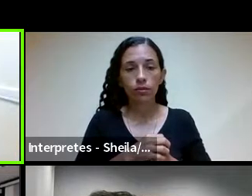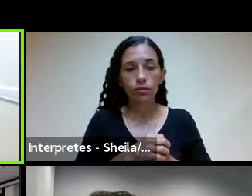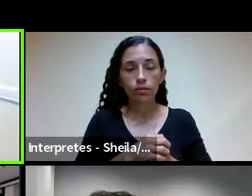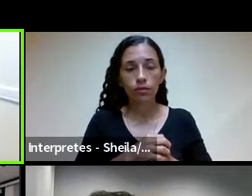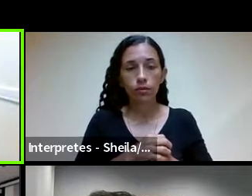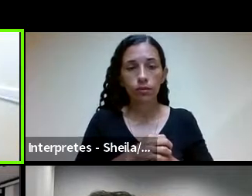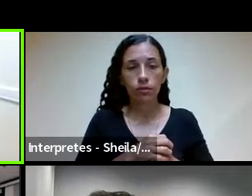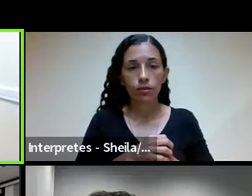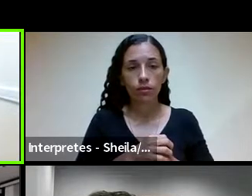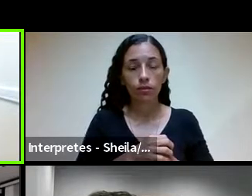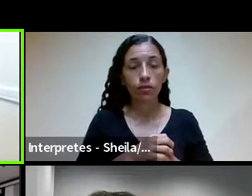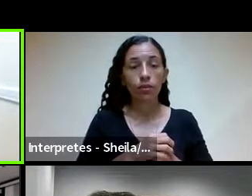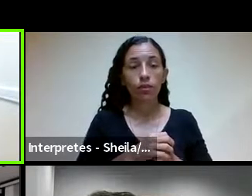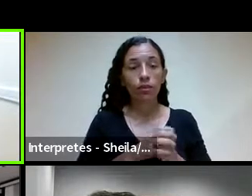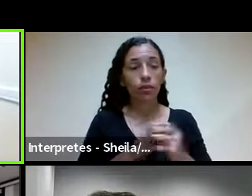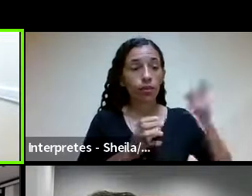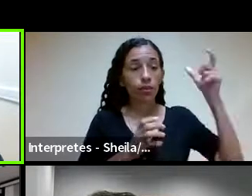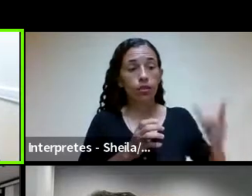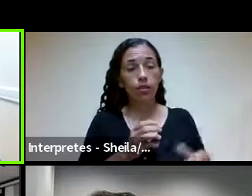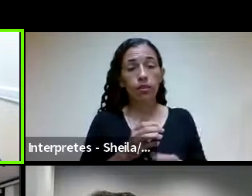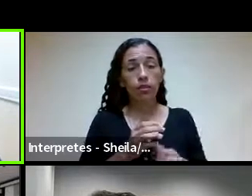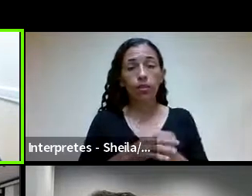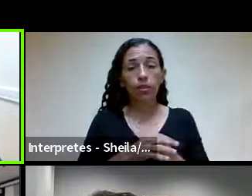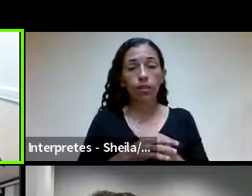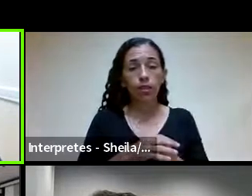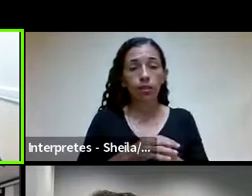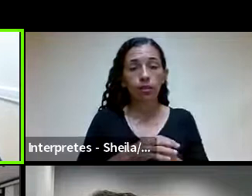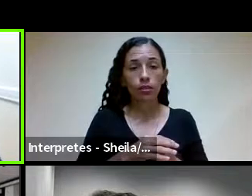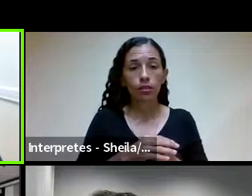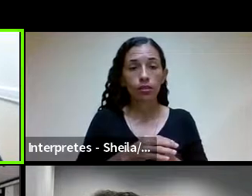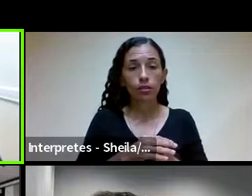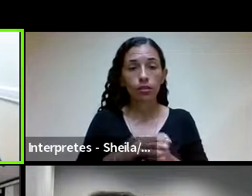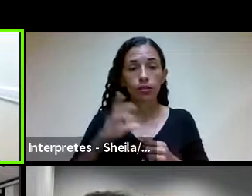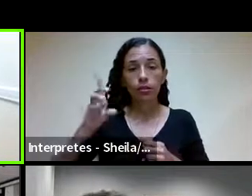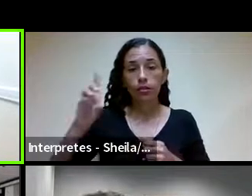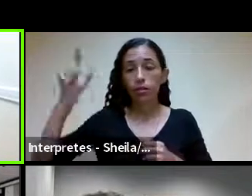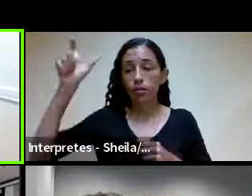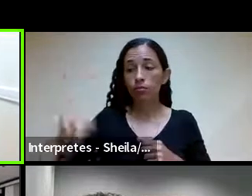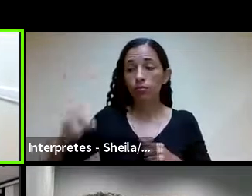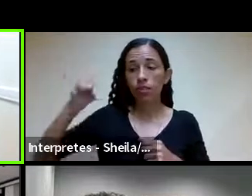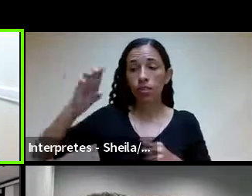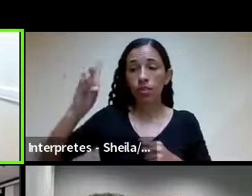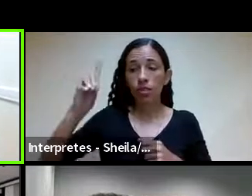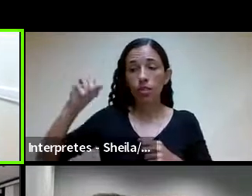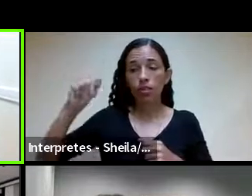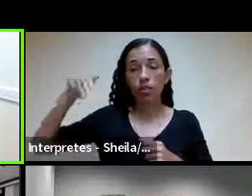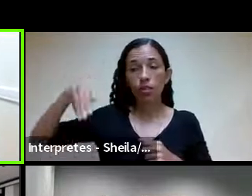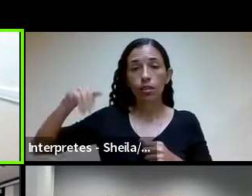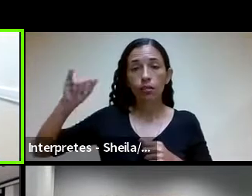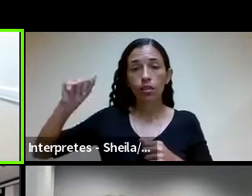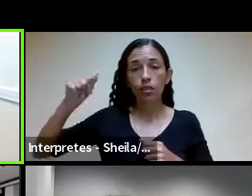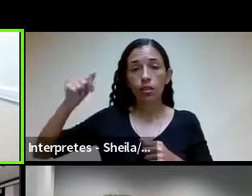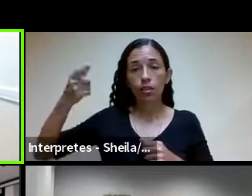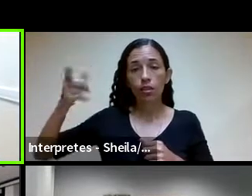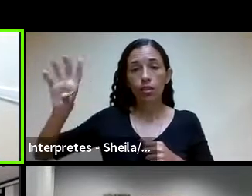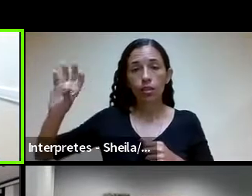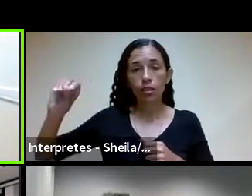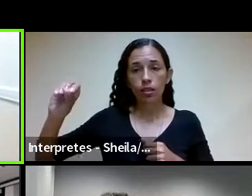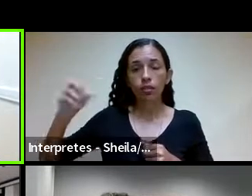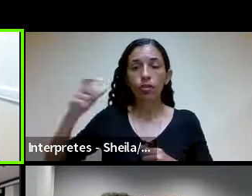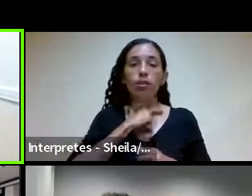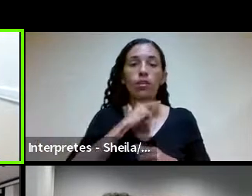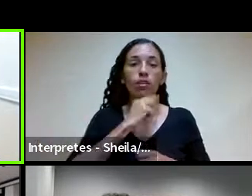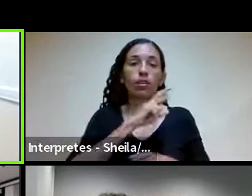recorrente o Ministério Público, prestação de contas do senhor Damião Pereira da Silva, candidato a